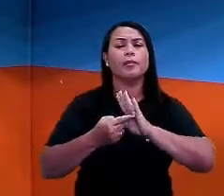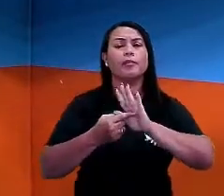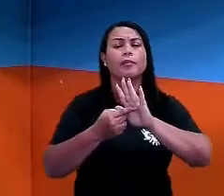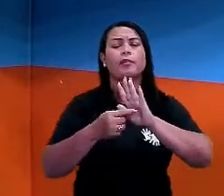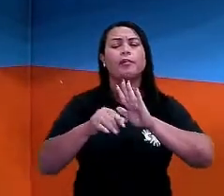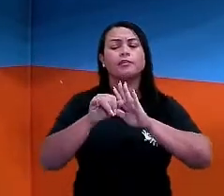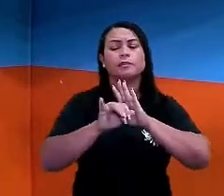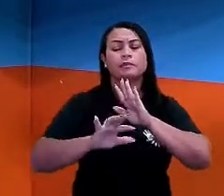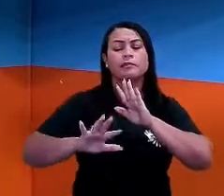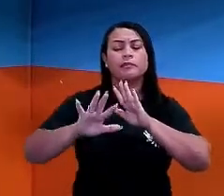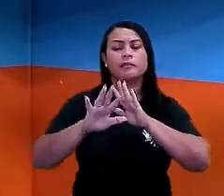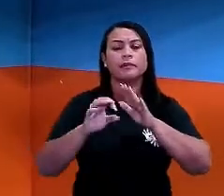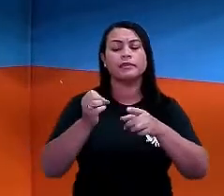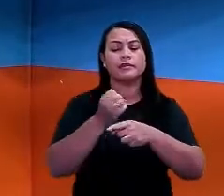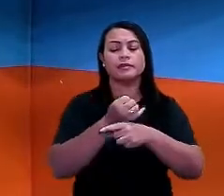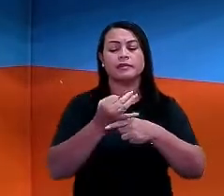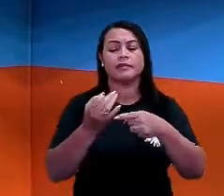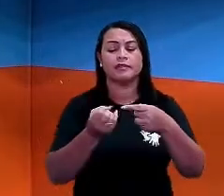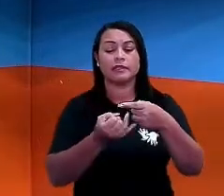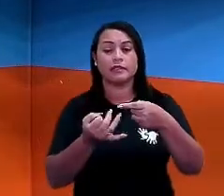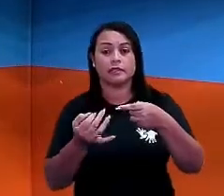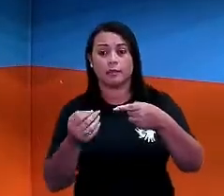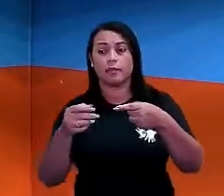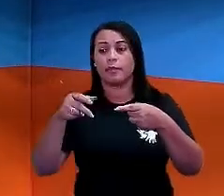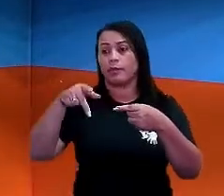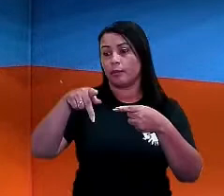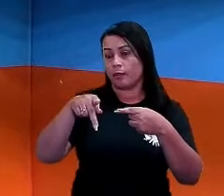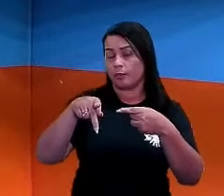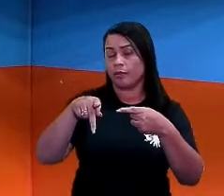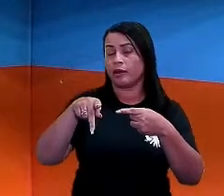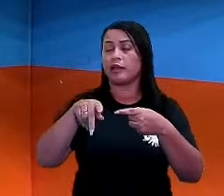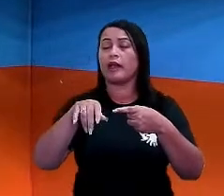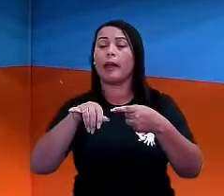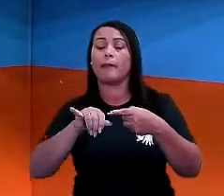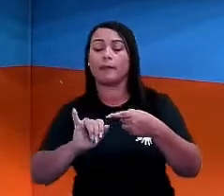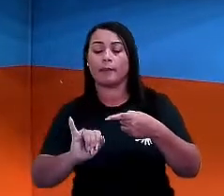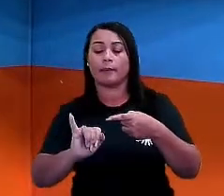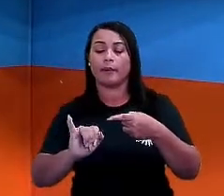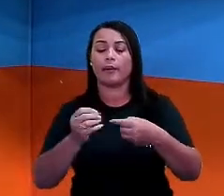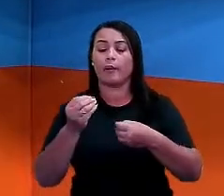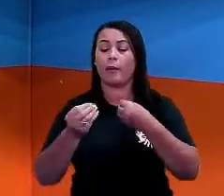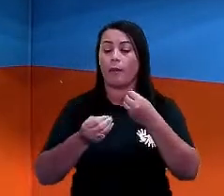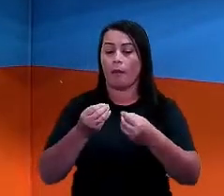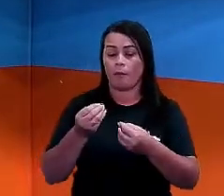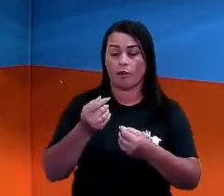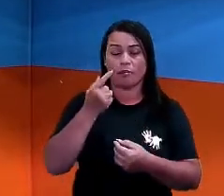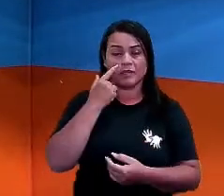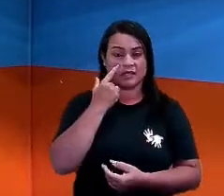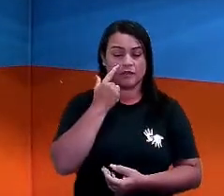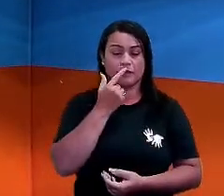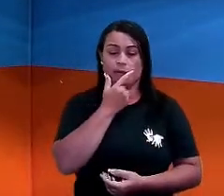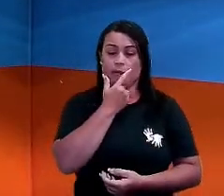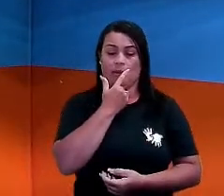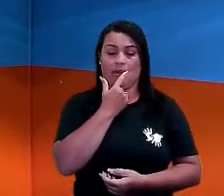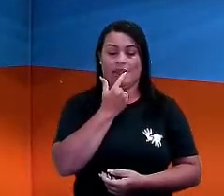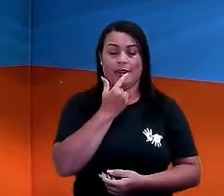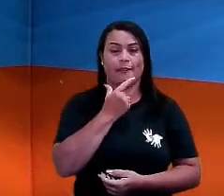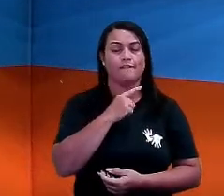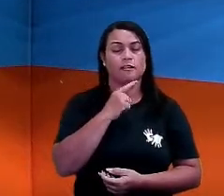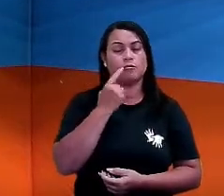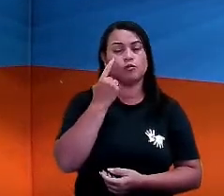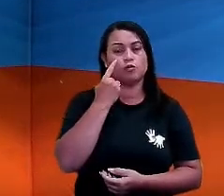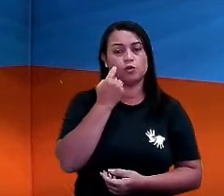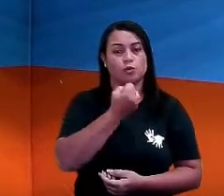uma fração própria e uma fração imprópria? A gente pegou o